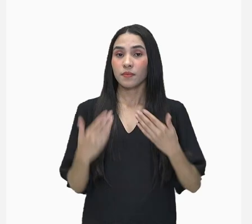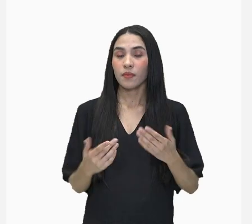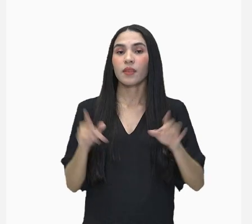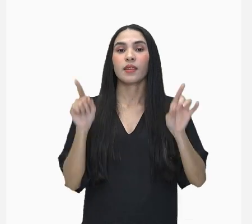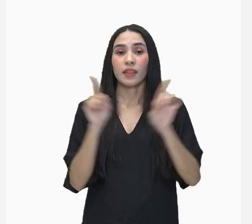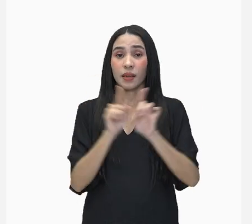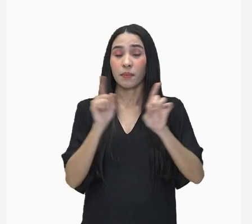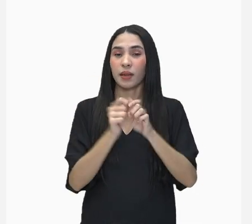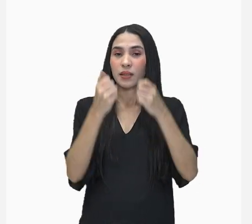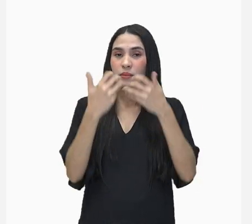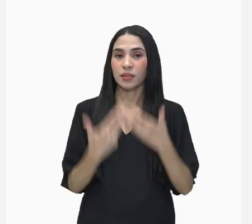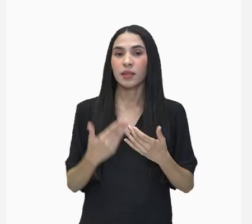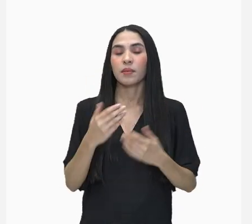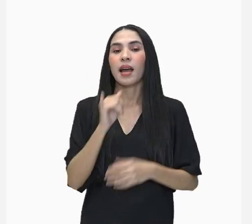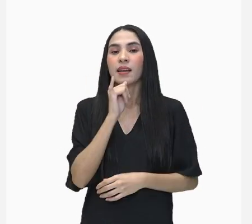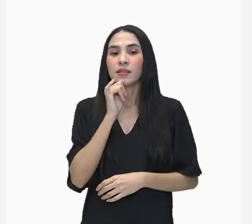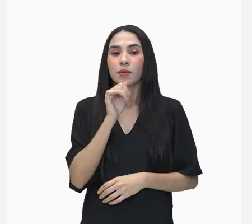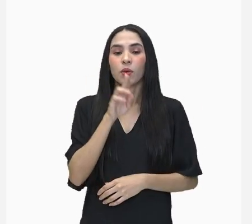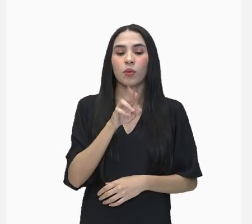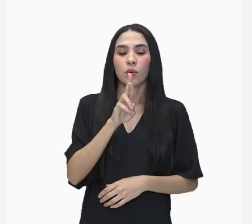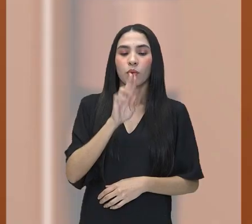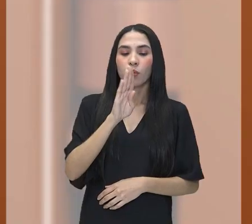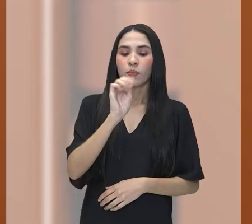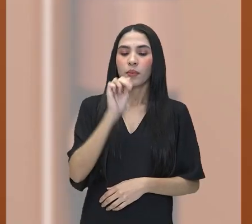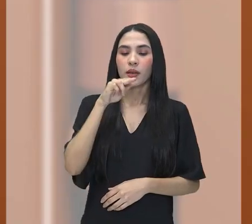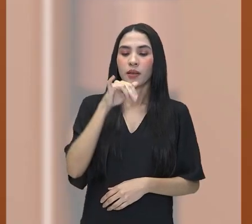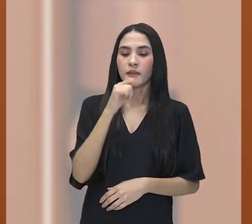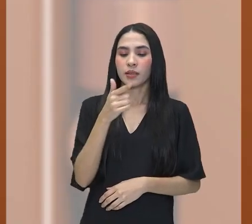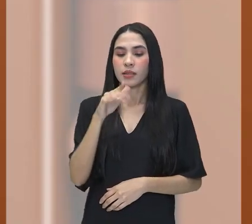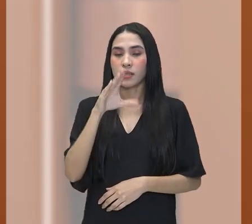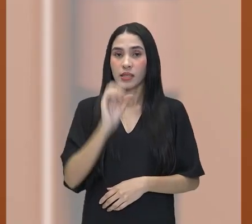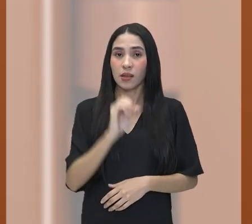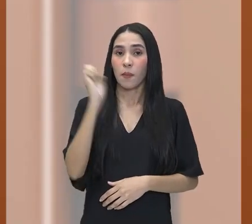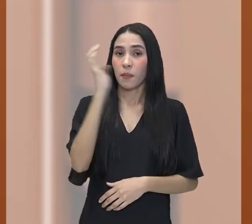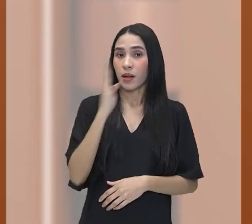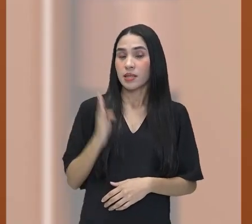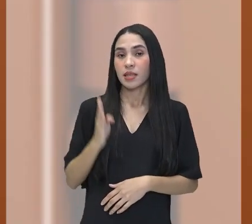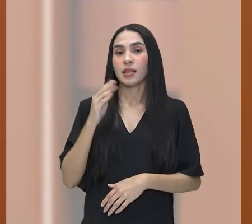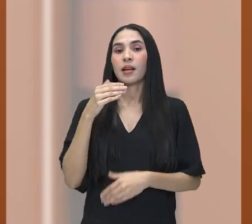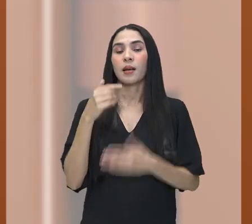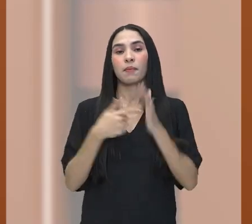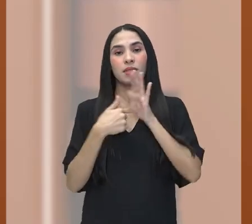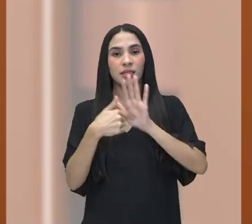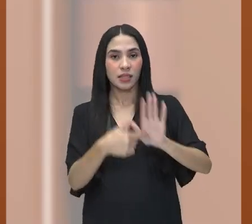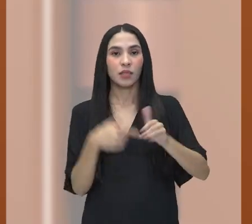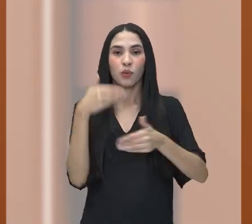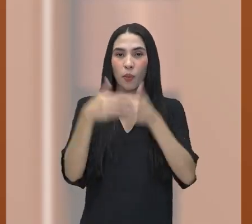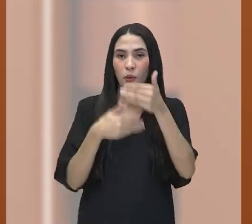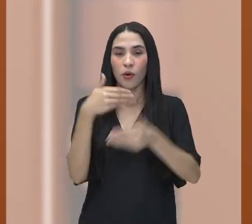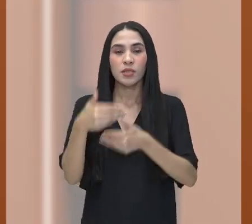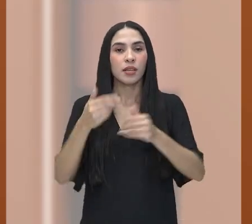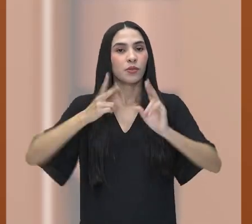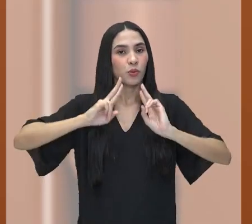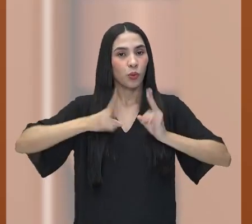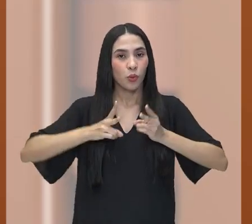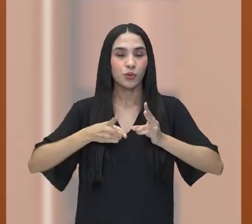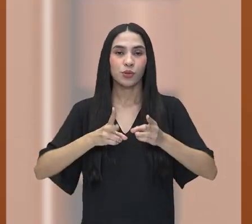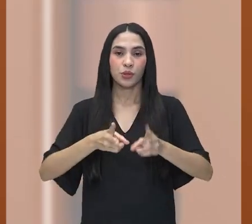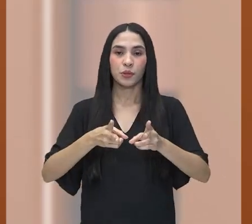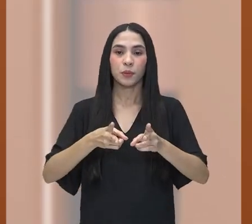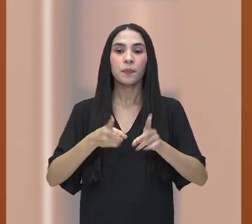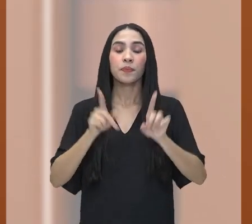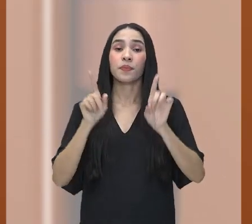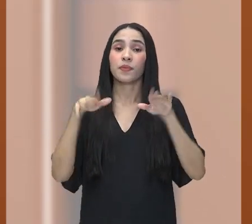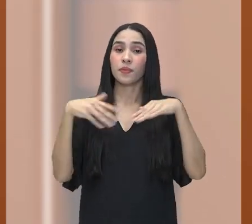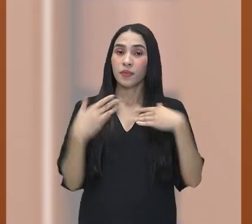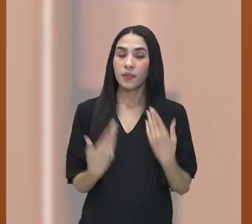falamos também sobre a urbanização brasileira, mostrando, né, que esse processo ele é contínuo, ele é dinâmico. E